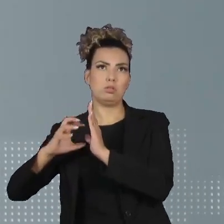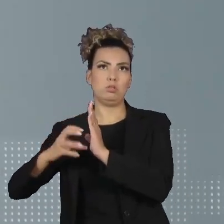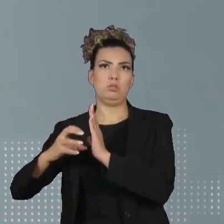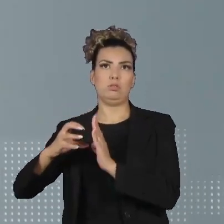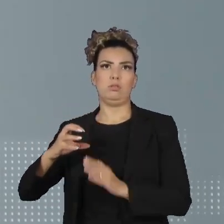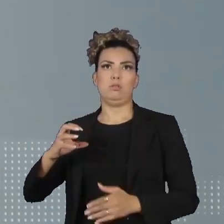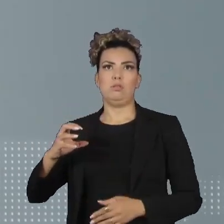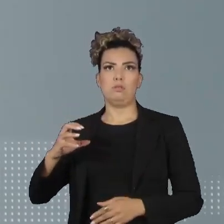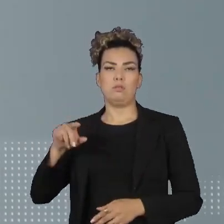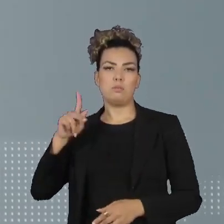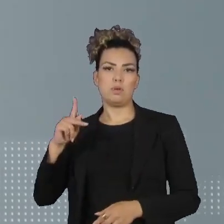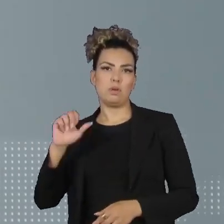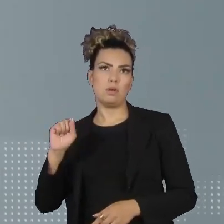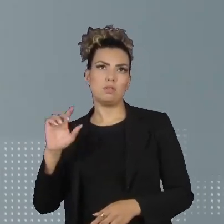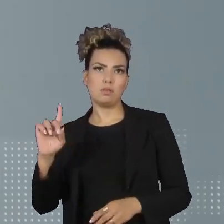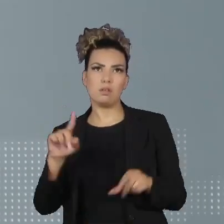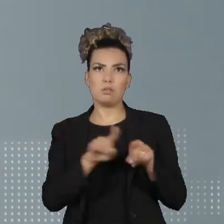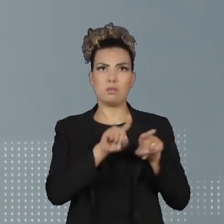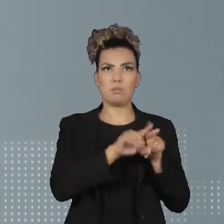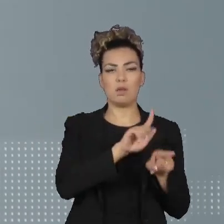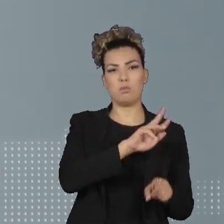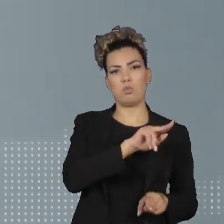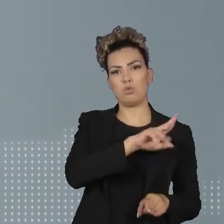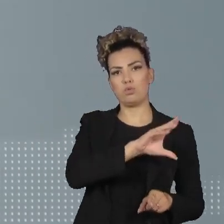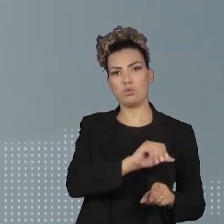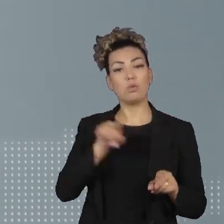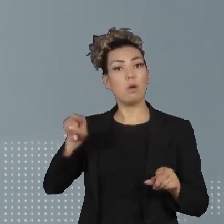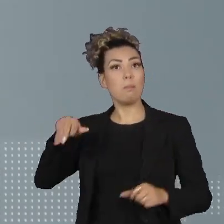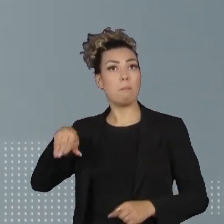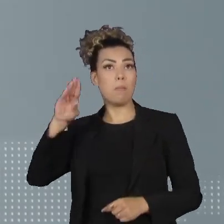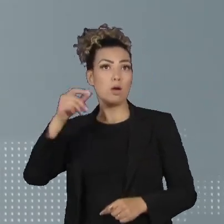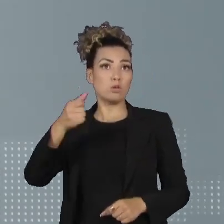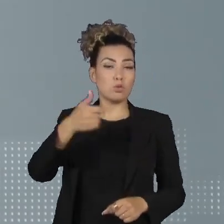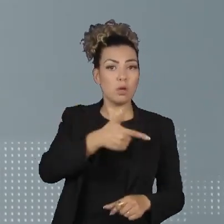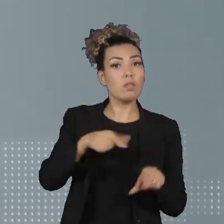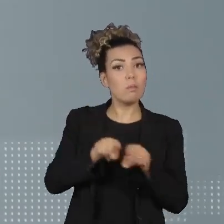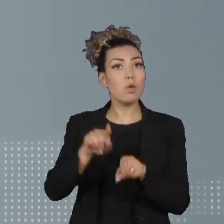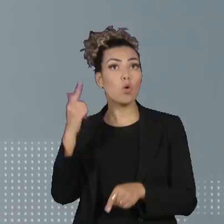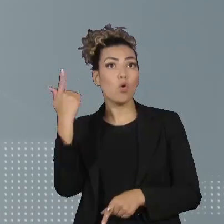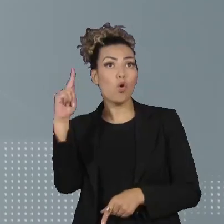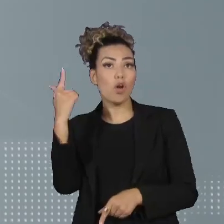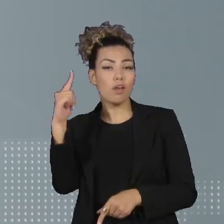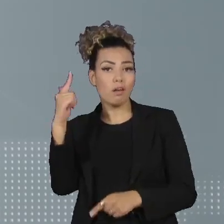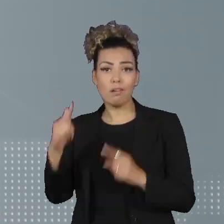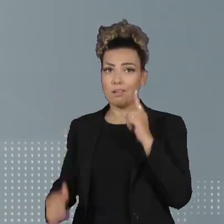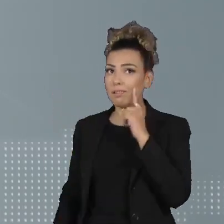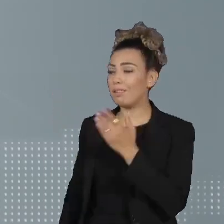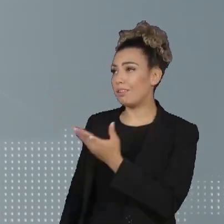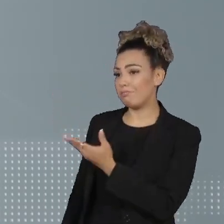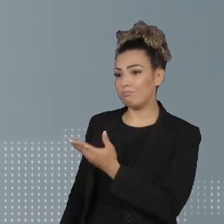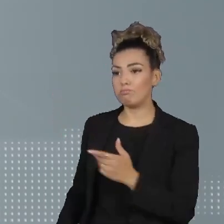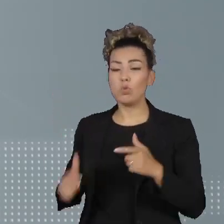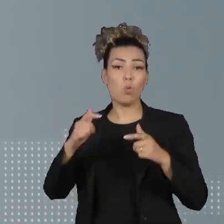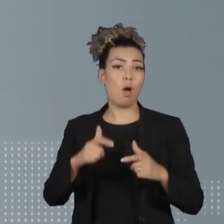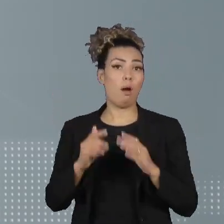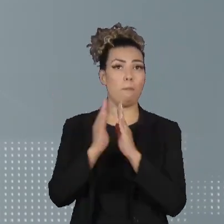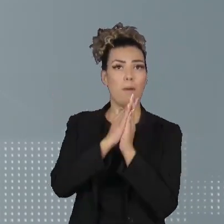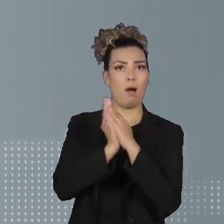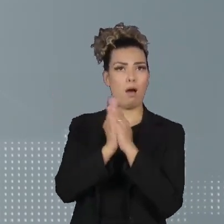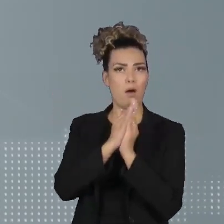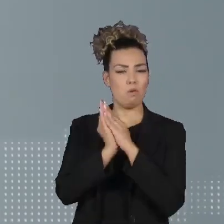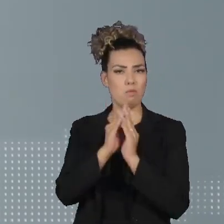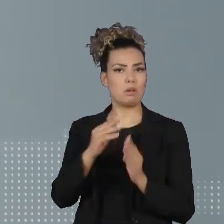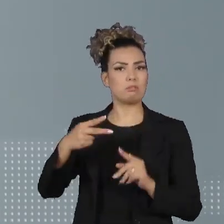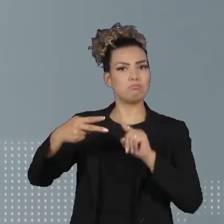onde Sandro Mabel do União Brasil aparece na frente de Fred Rodrigues do pl em Palmas com Eduardo Siqueira Campos do